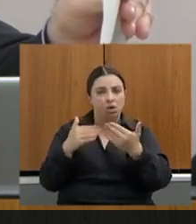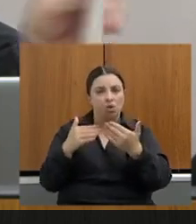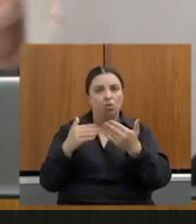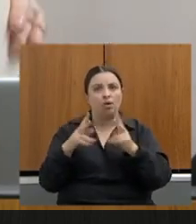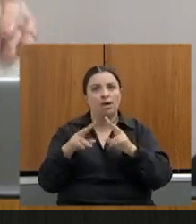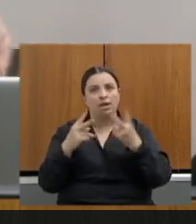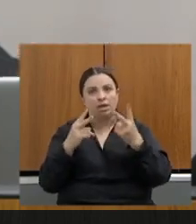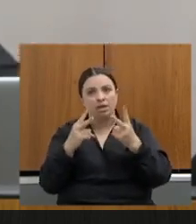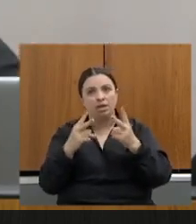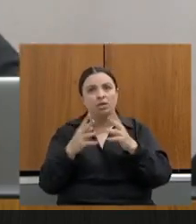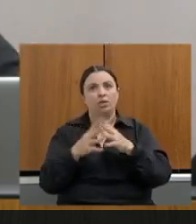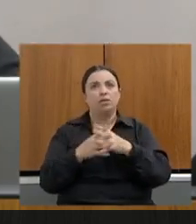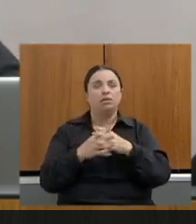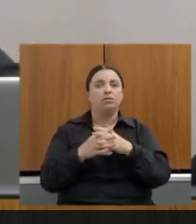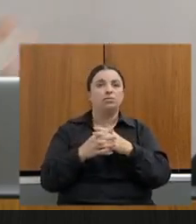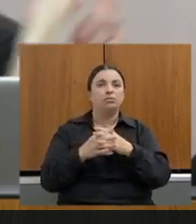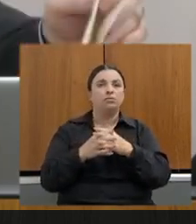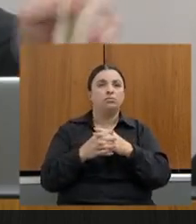G1